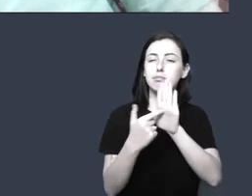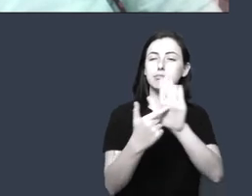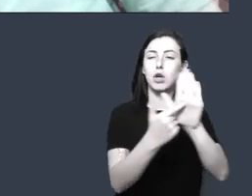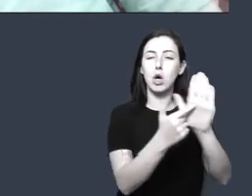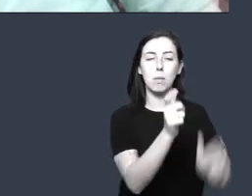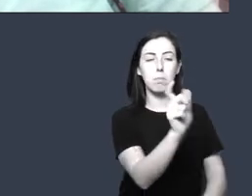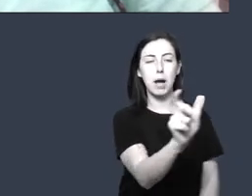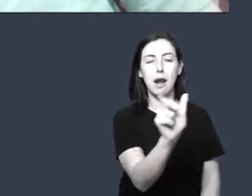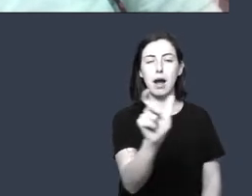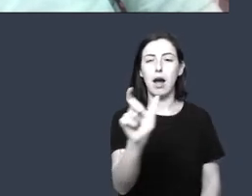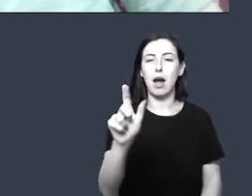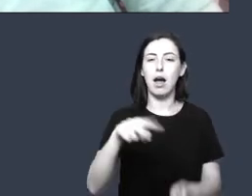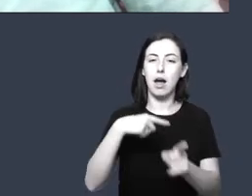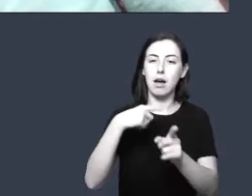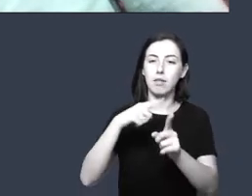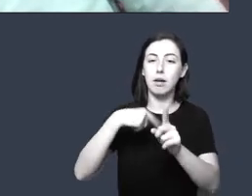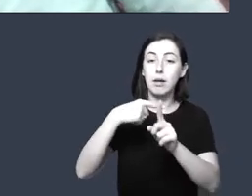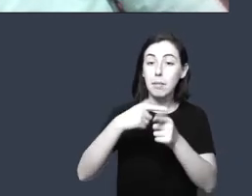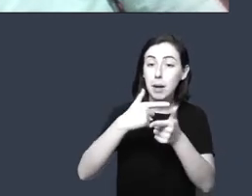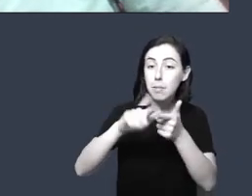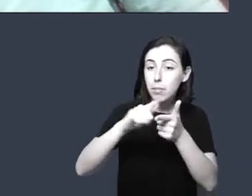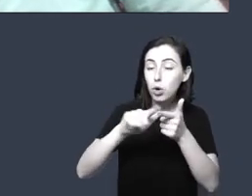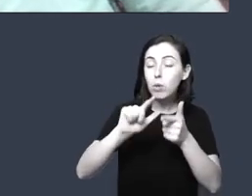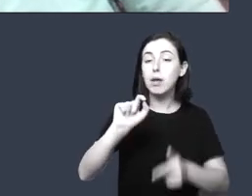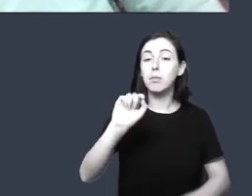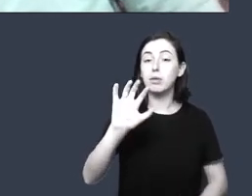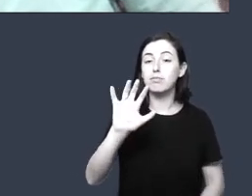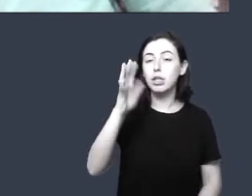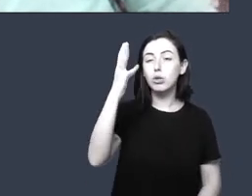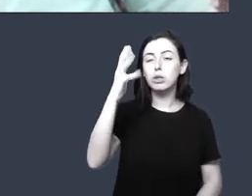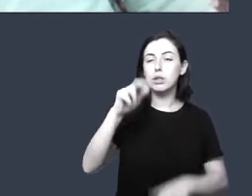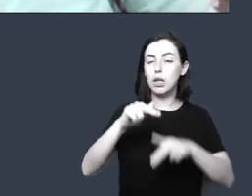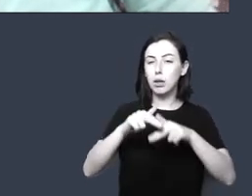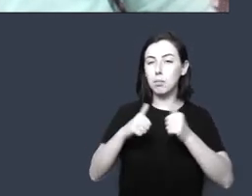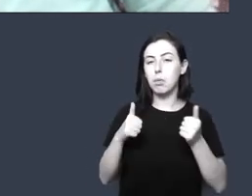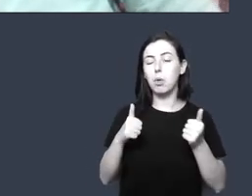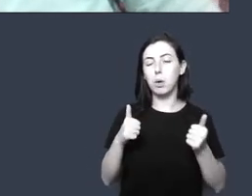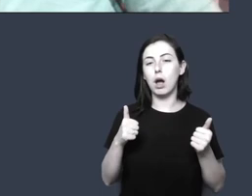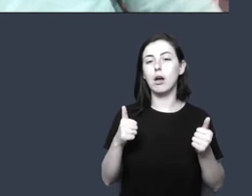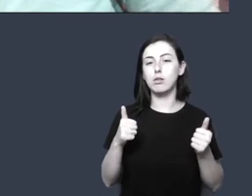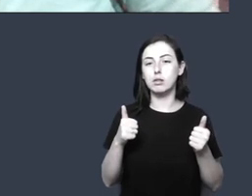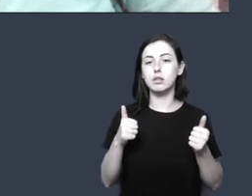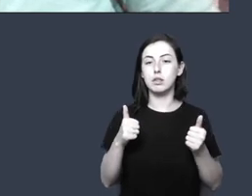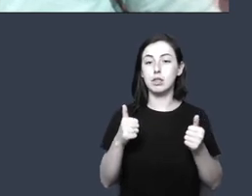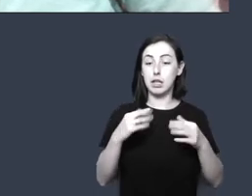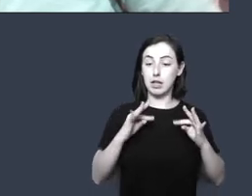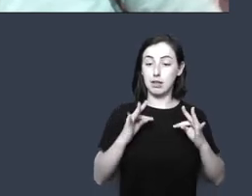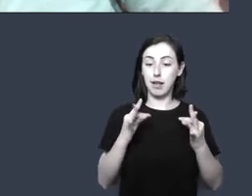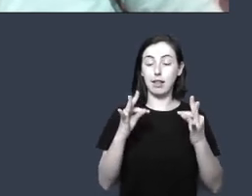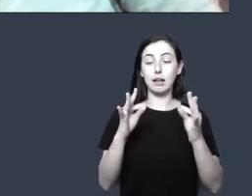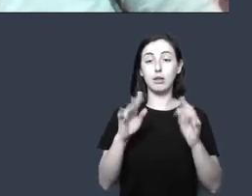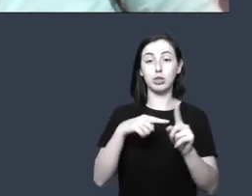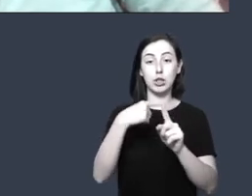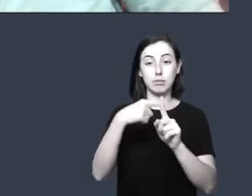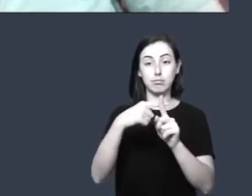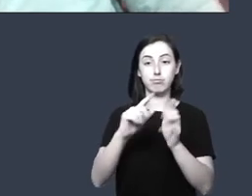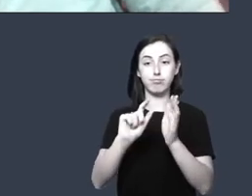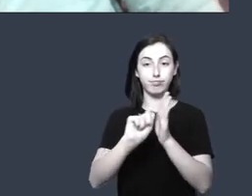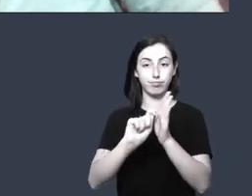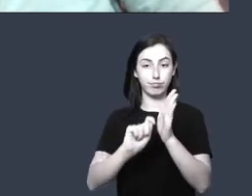problemas, essas implicações, tudo que está acontecendo hoje em dia por causa dessas tecnologias e desse algoritmo. Então, o primeiro